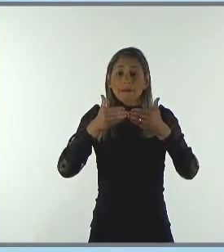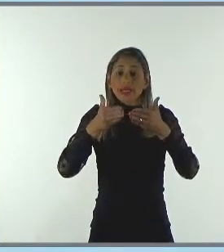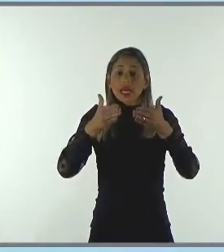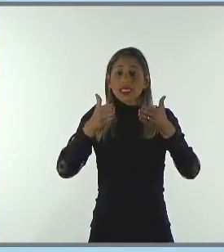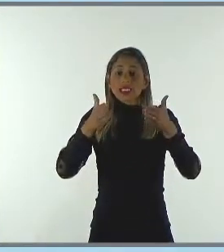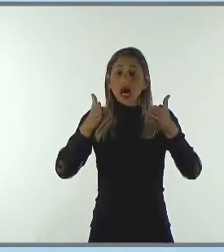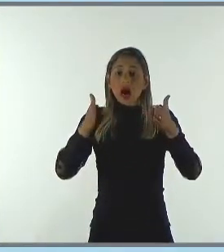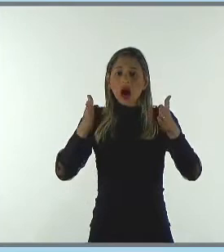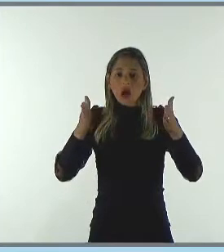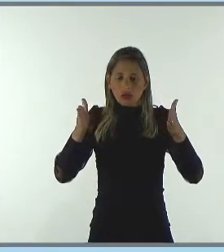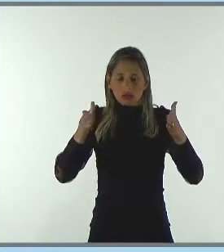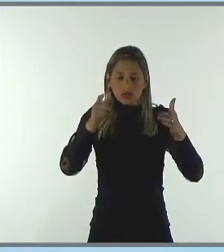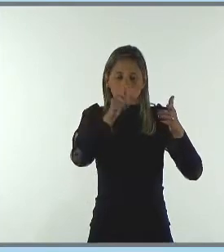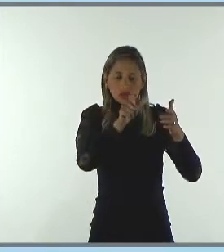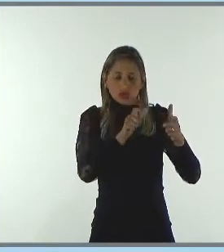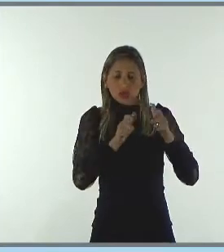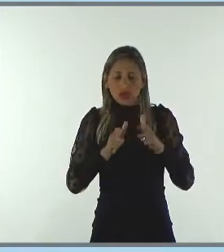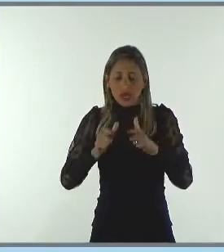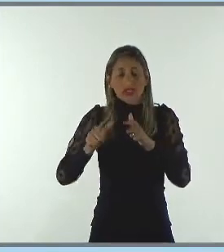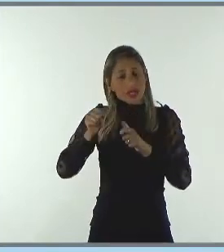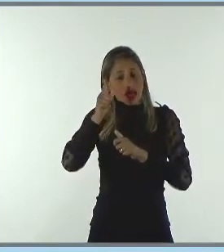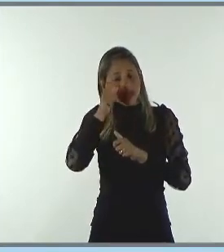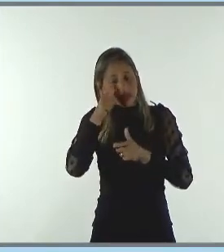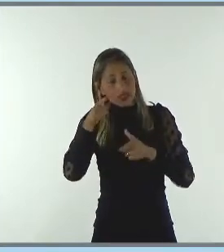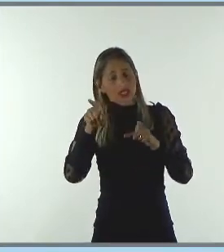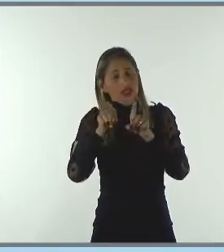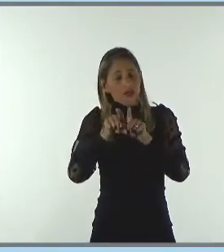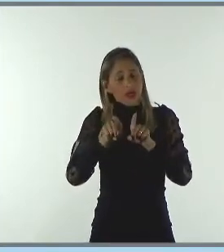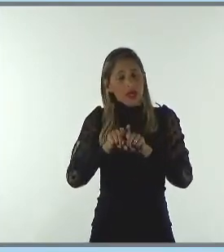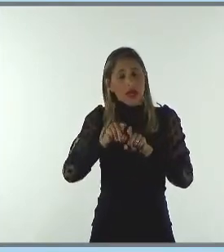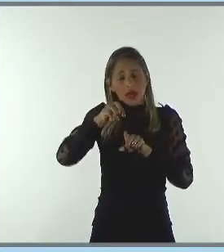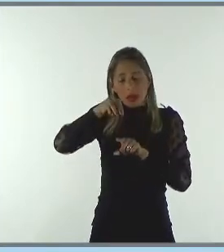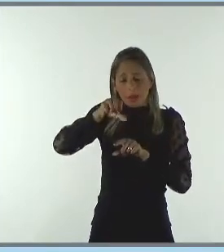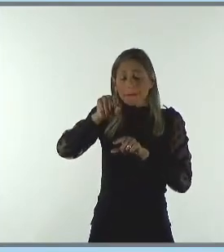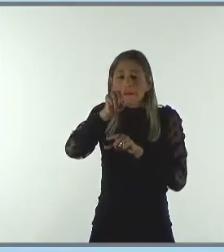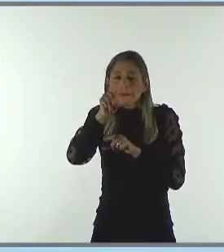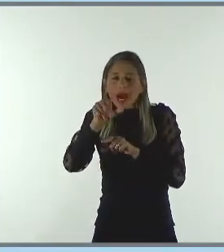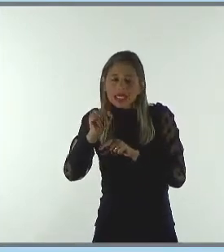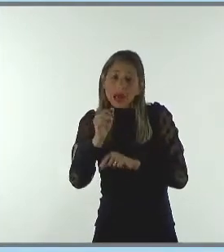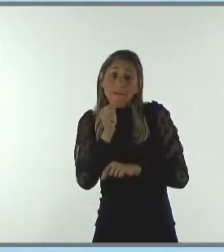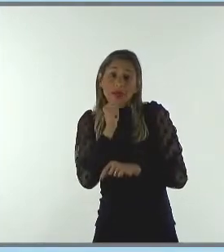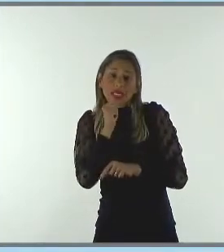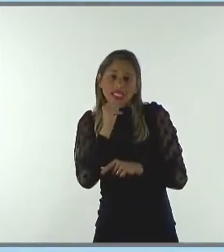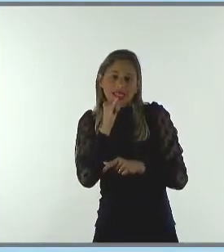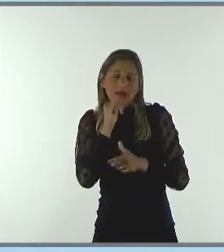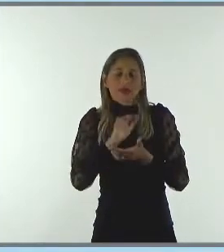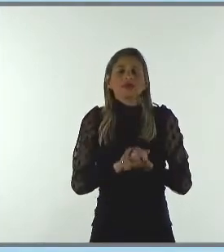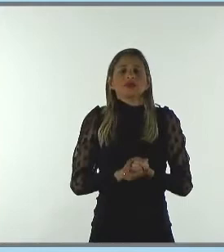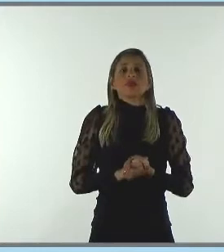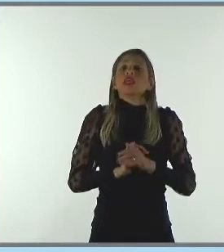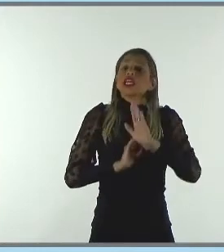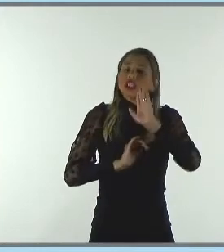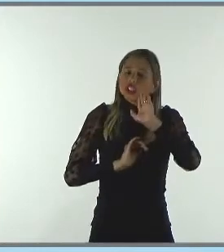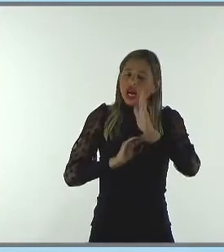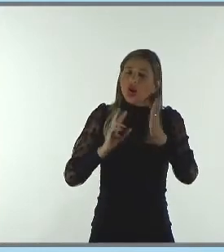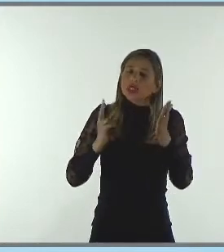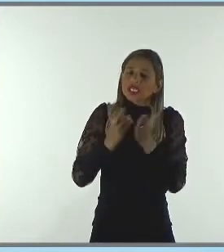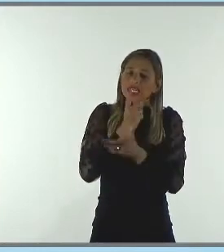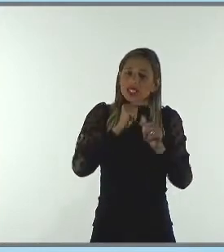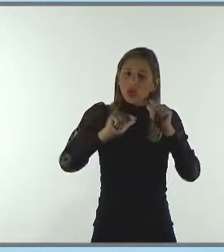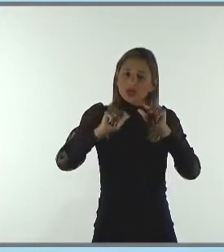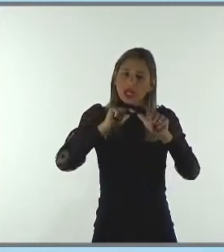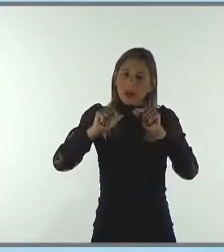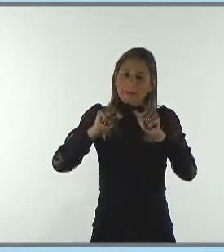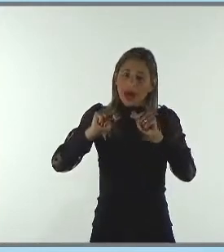atuação, tá? Que isso é um dado interessante. A MASA, por exemplo, pessoal, já há um bom tempo faz alguns trabalhos que são,